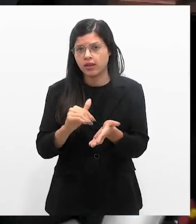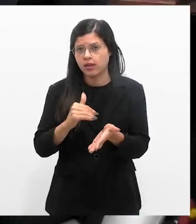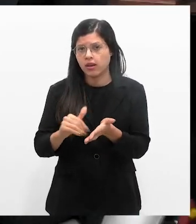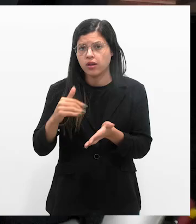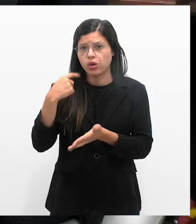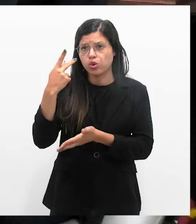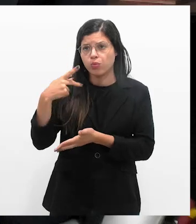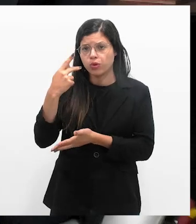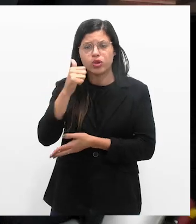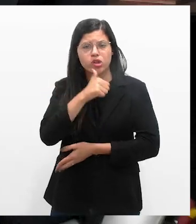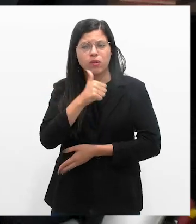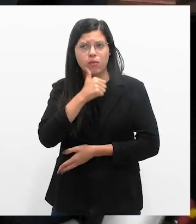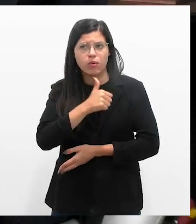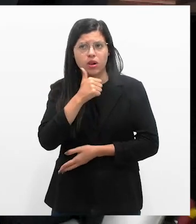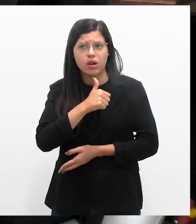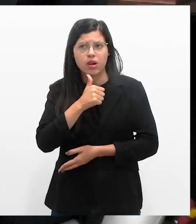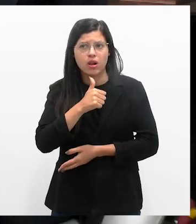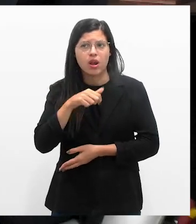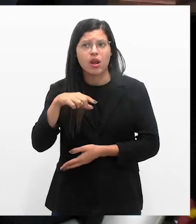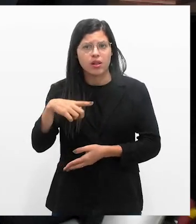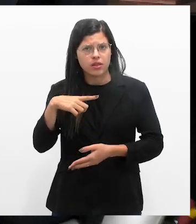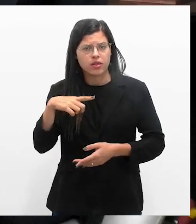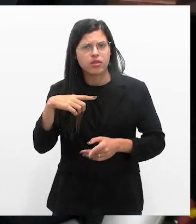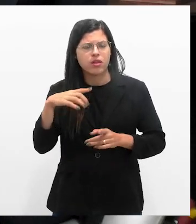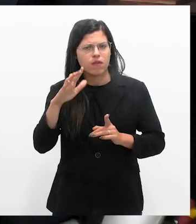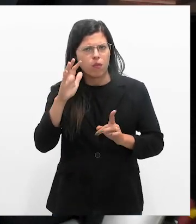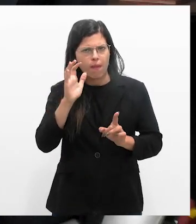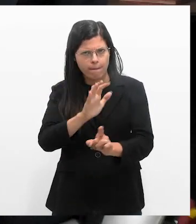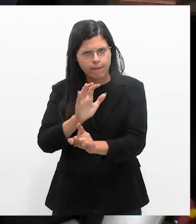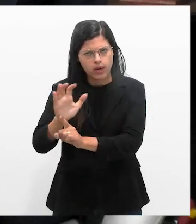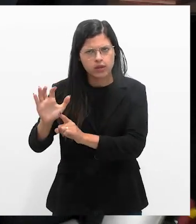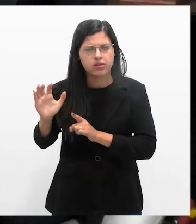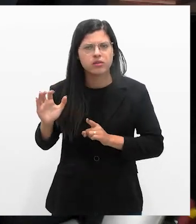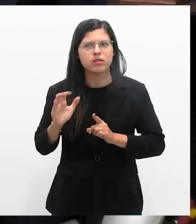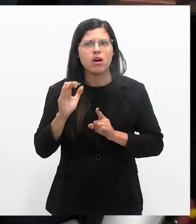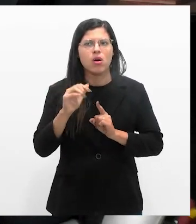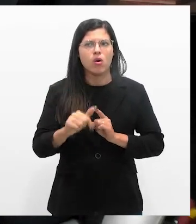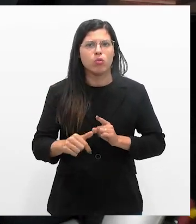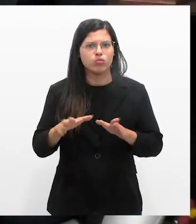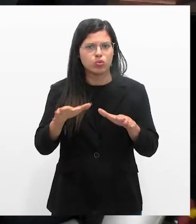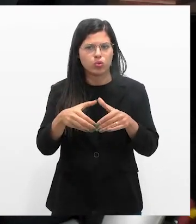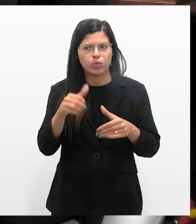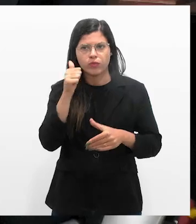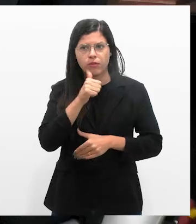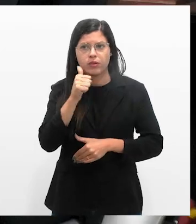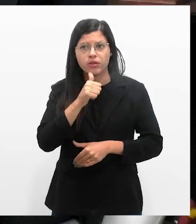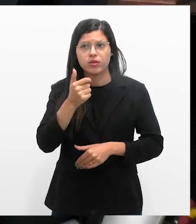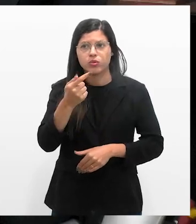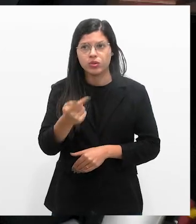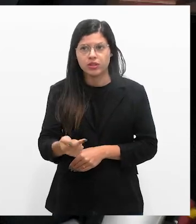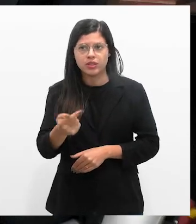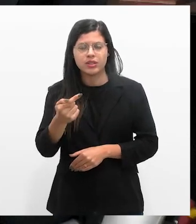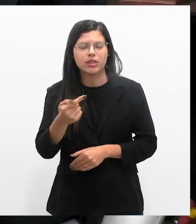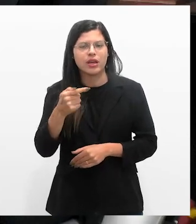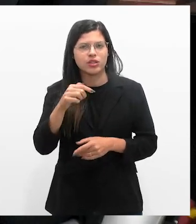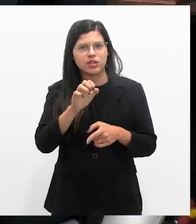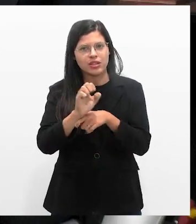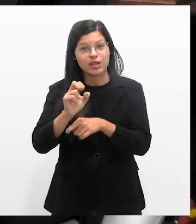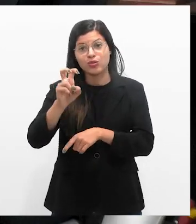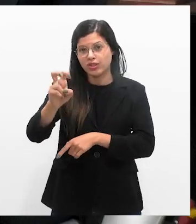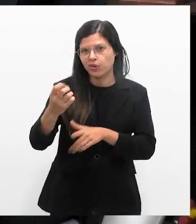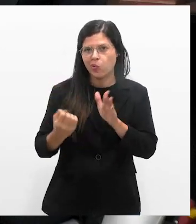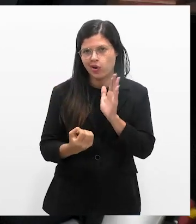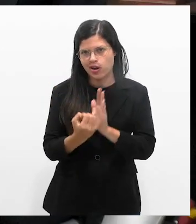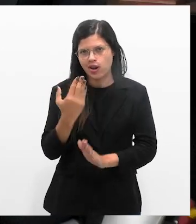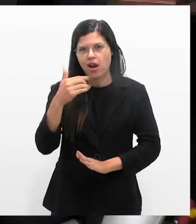das Mulheres. Olha que incrível. Então, na última eleição, houve uma pressão da bancada feminina sobre os governadores. Dos 7 estados, 5